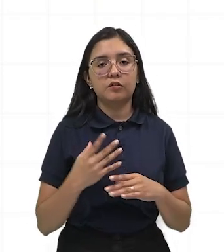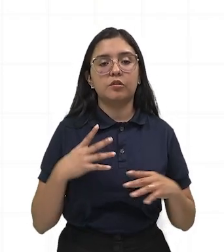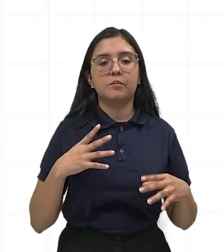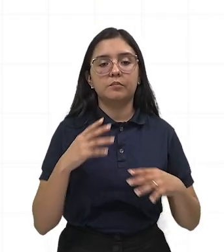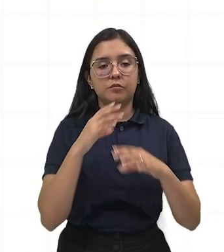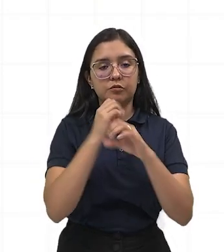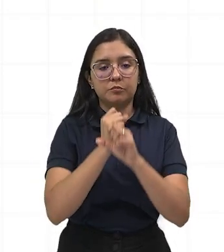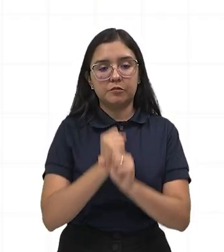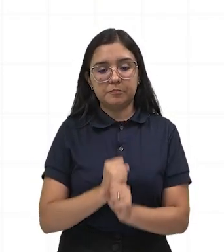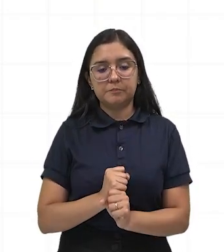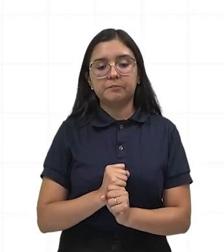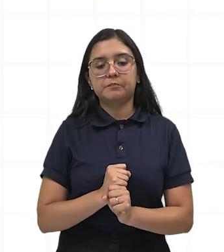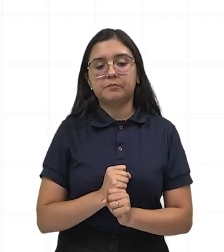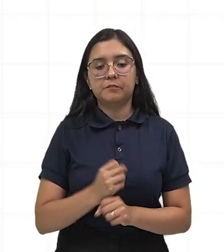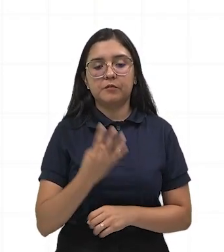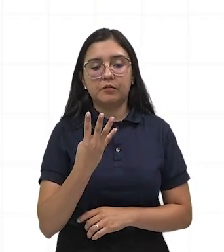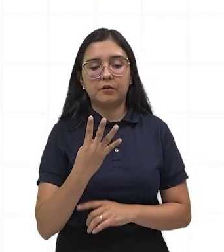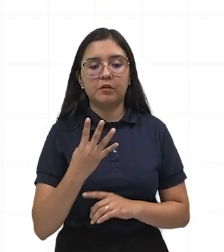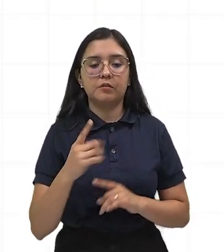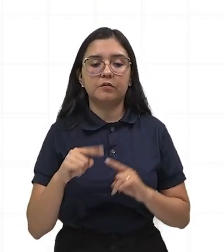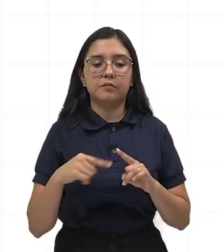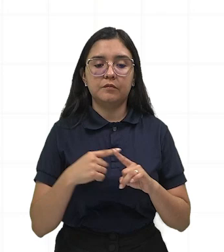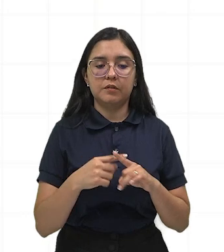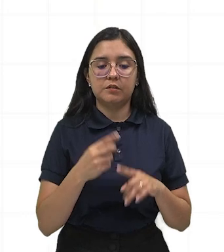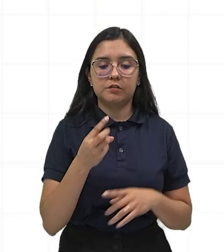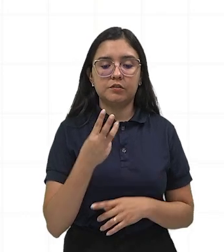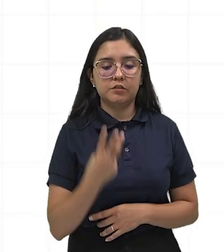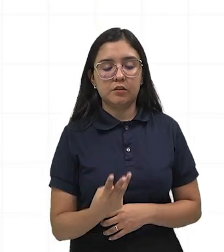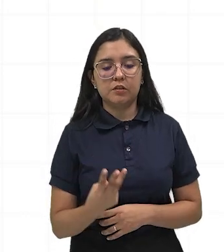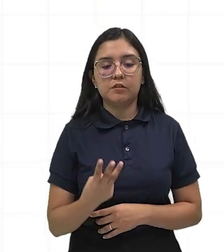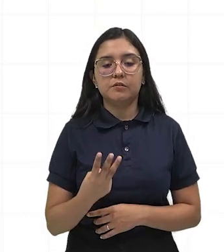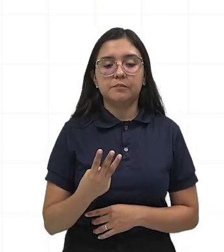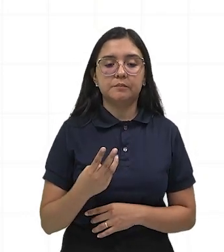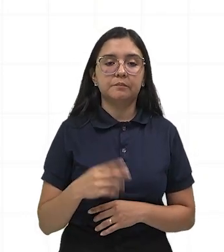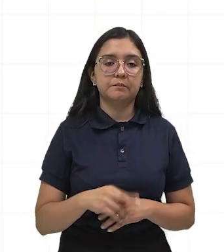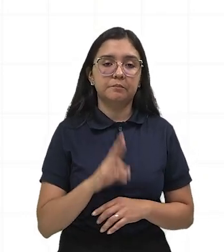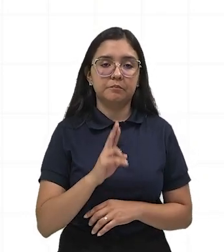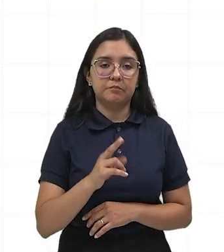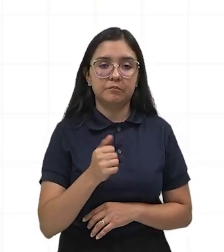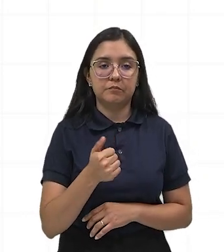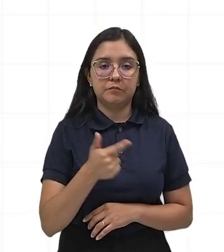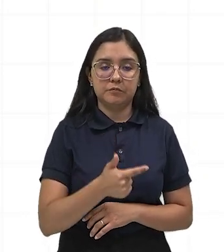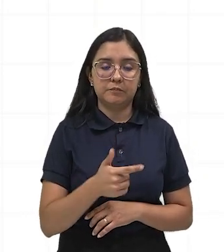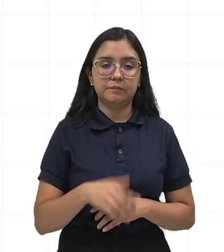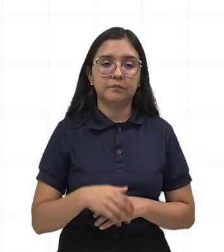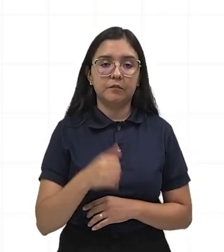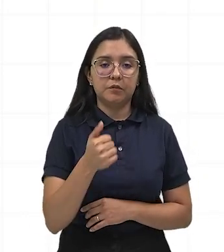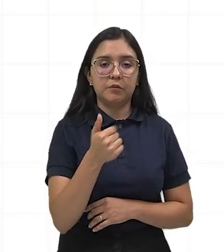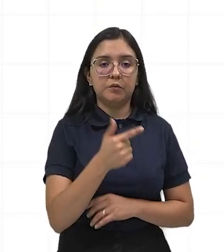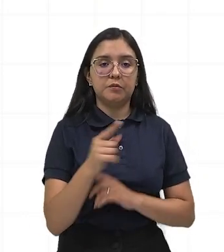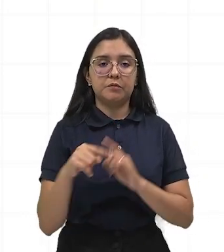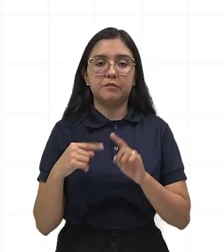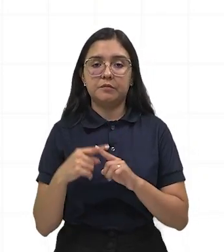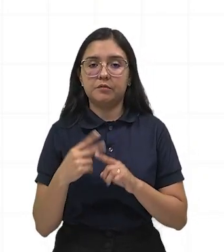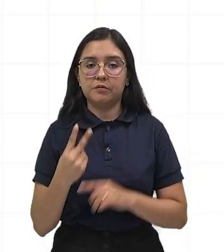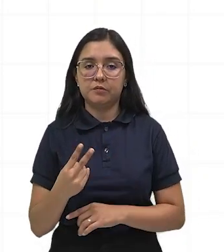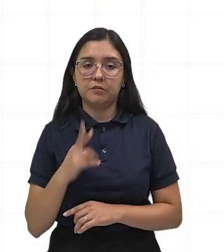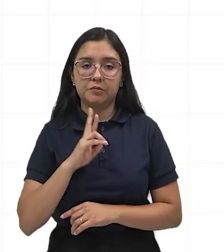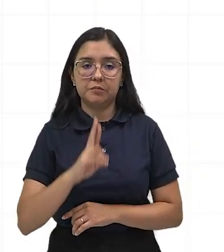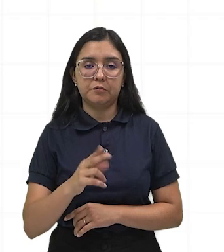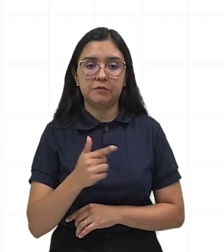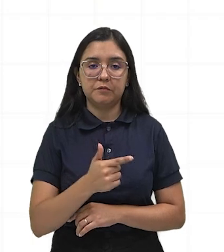multiplicar. 4 vezes 3 dá 12, 12